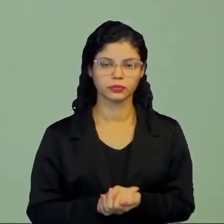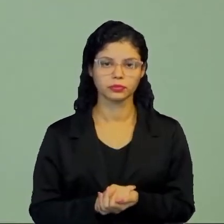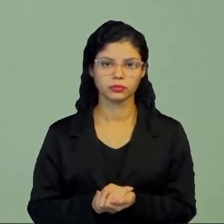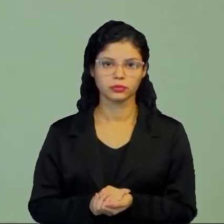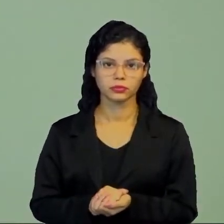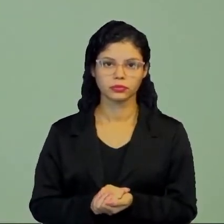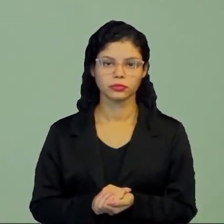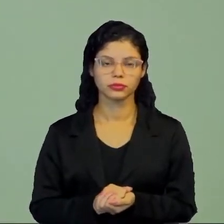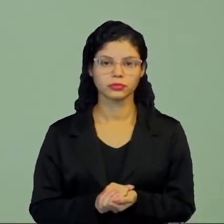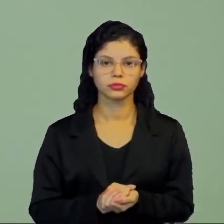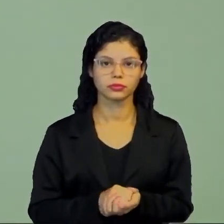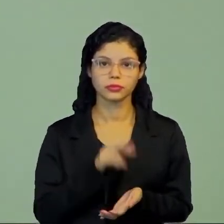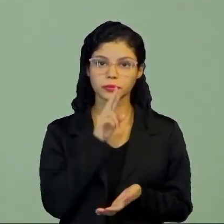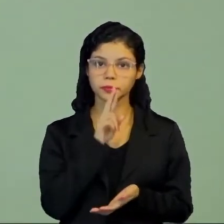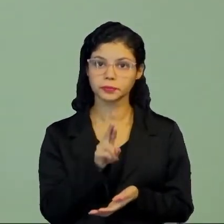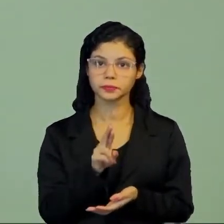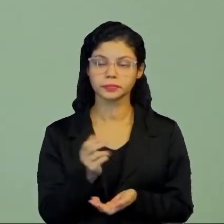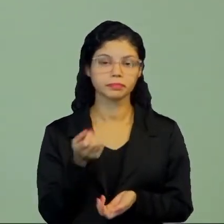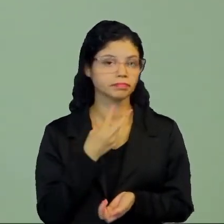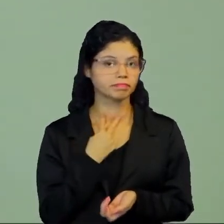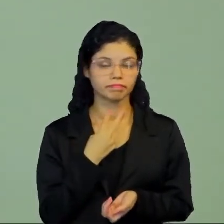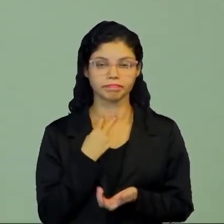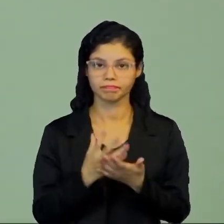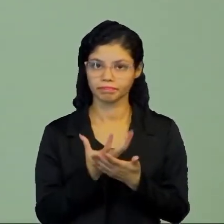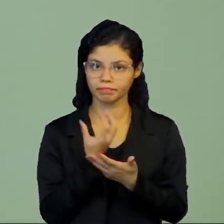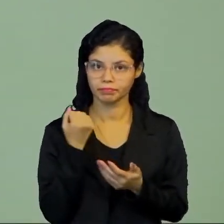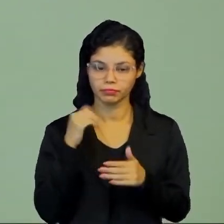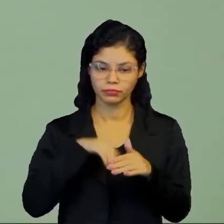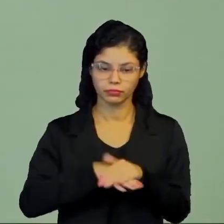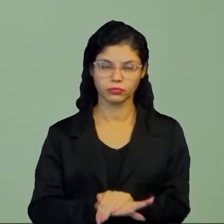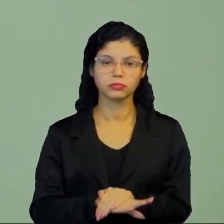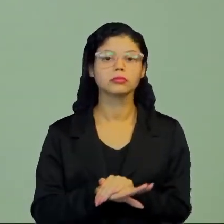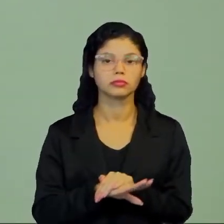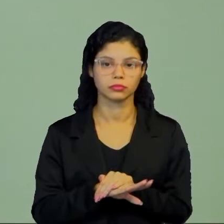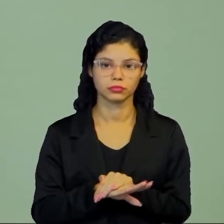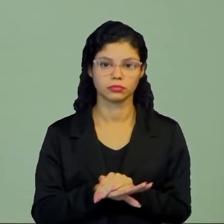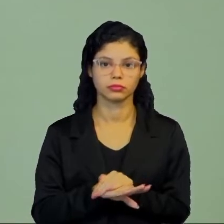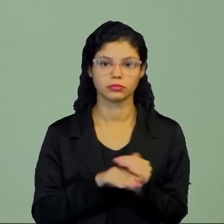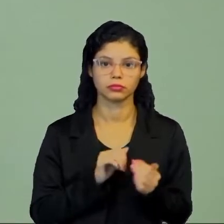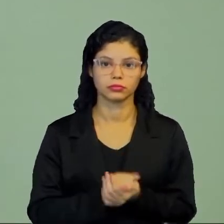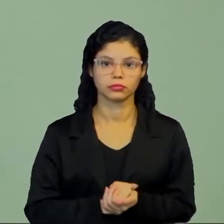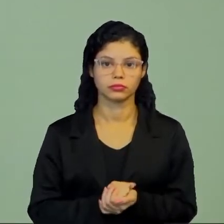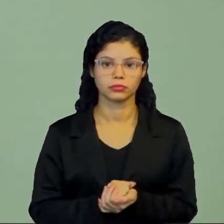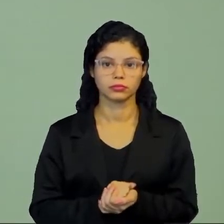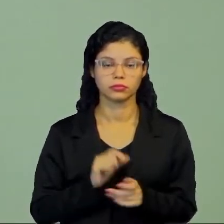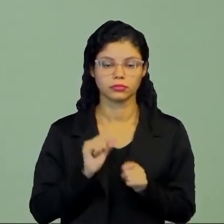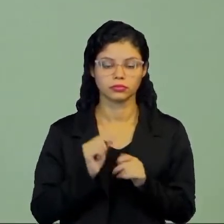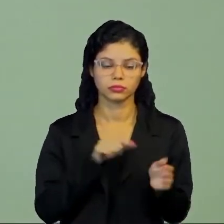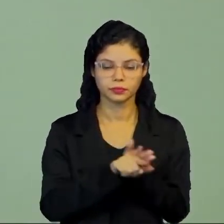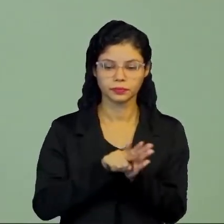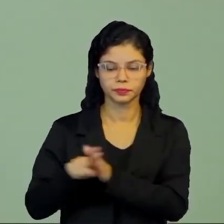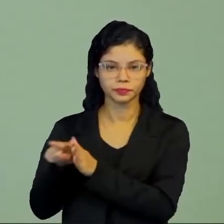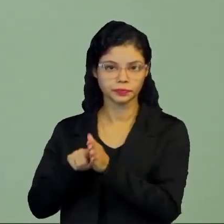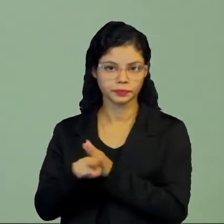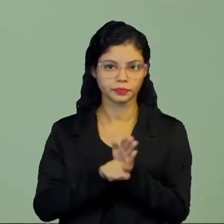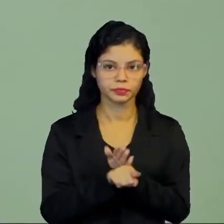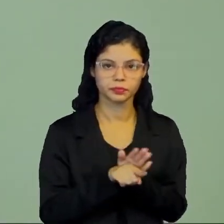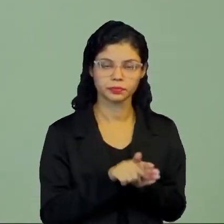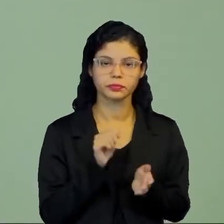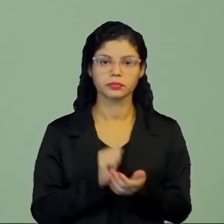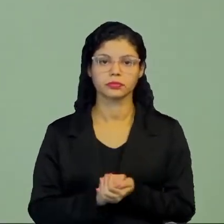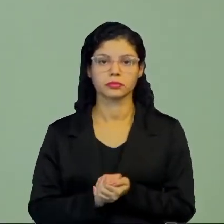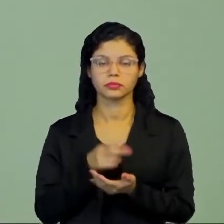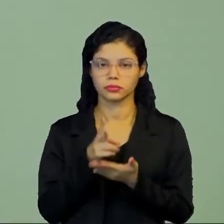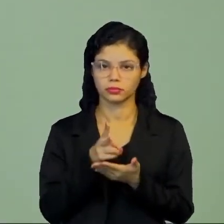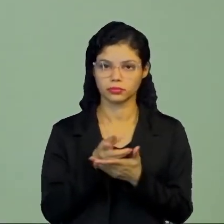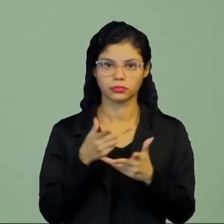Então, o resultado a gente não pode pegar ele e guardar aqui pra gente. Ah, eu fiz uma pesquisa, fiz isso, fiz aquilo.